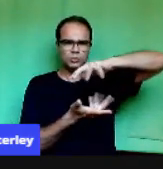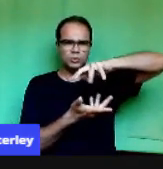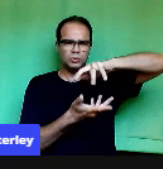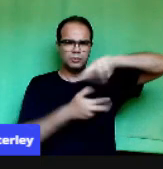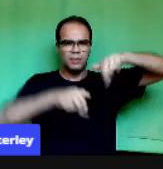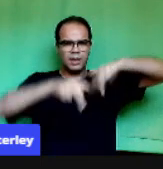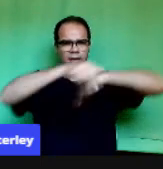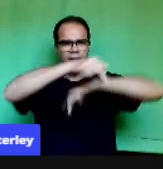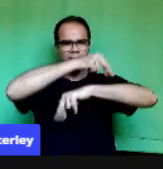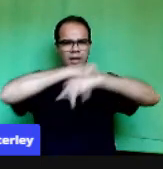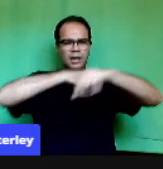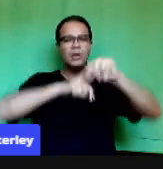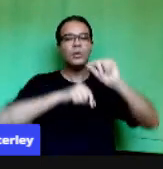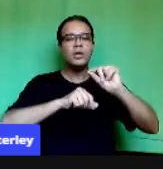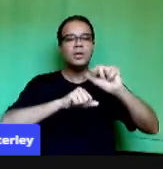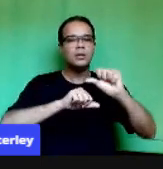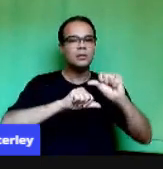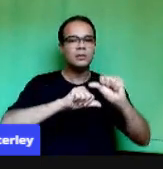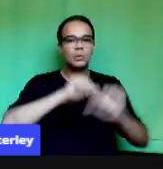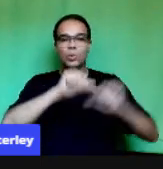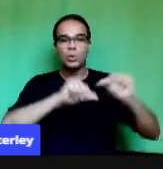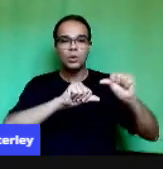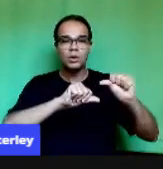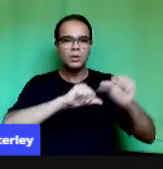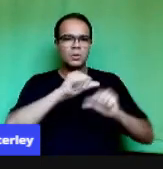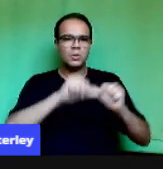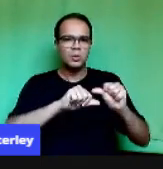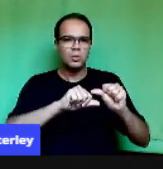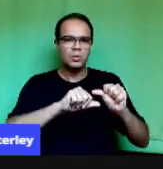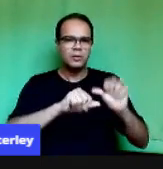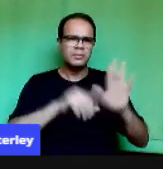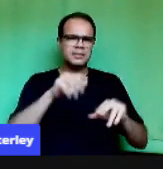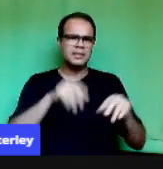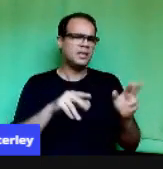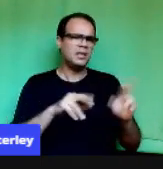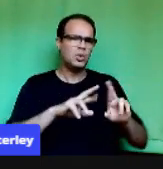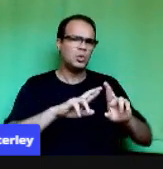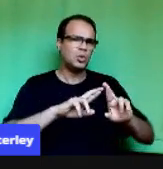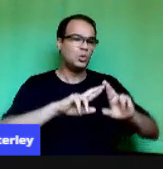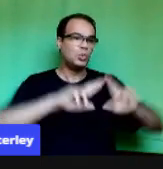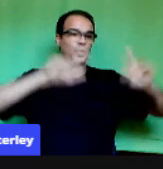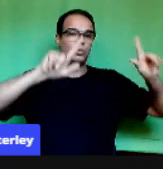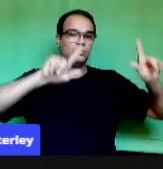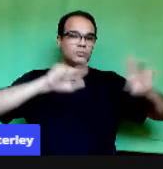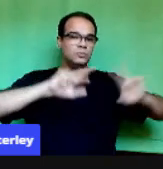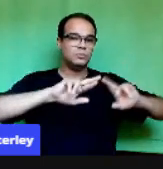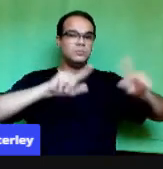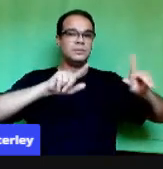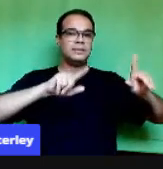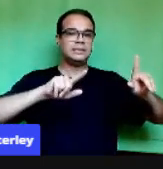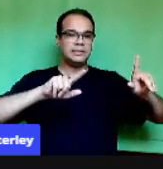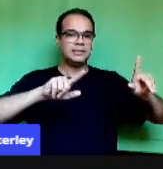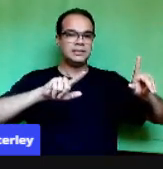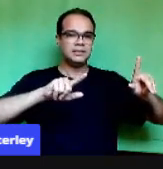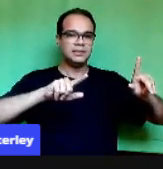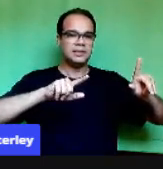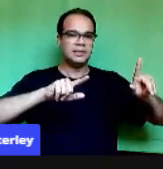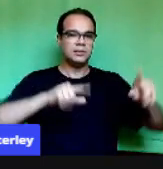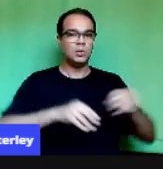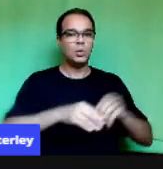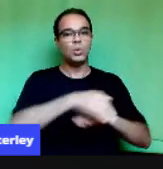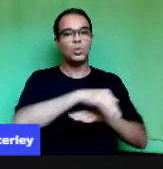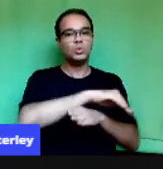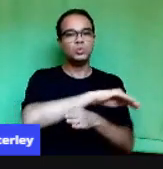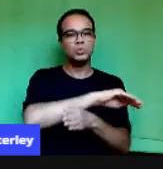uma mudança que alguns chamam de novo normal, do novo, enfim, todos nós estamos,